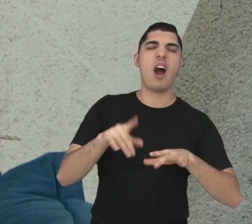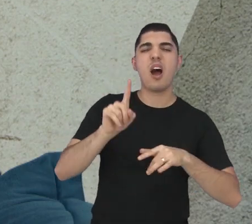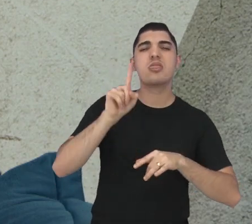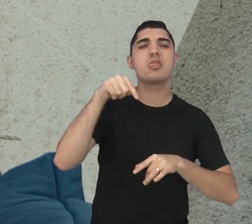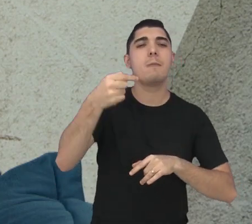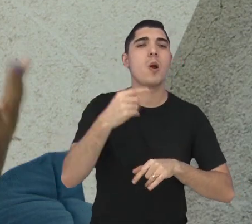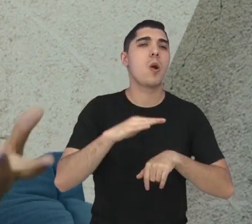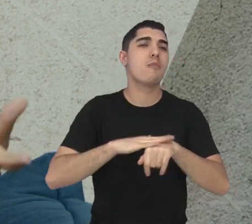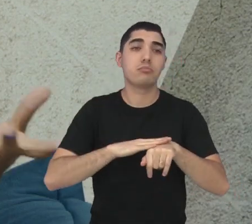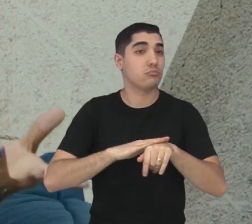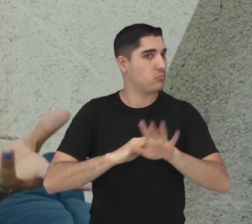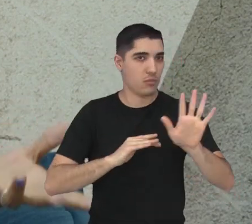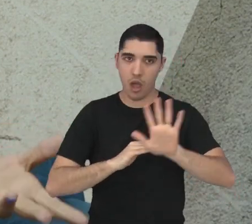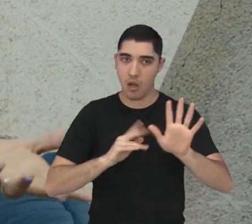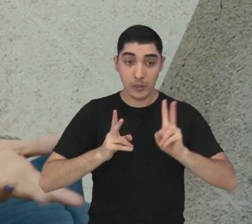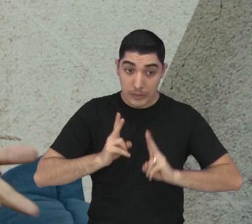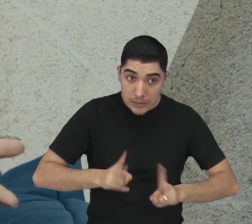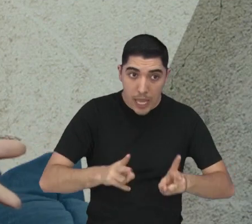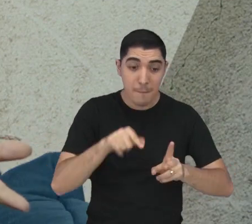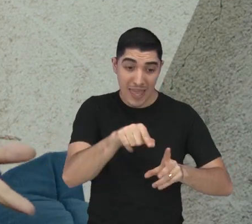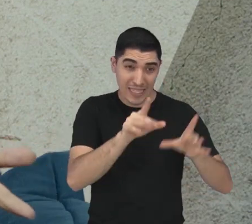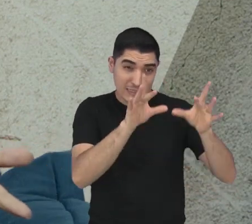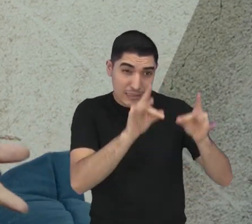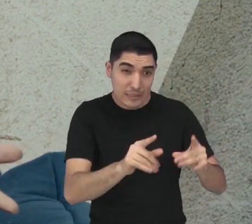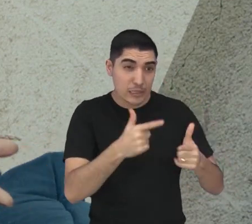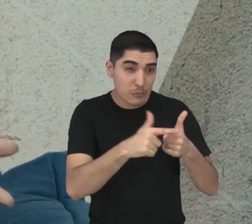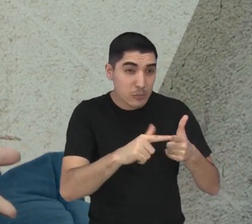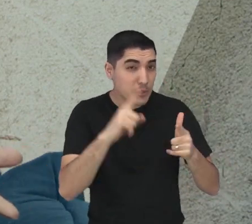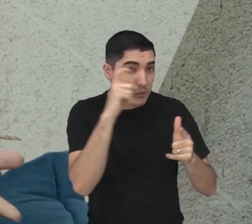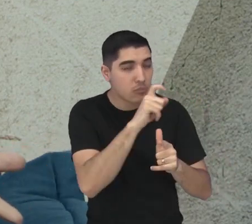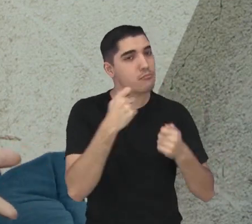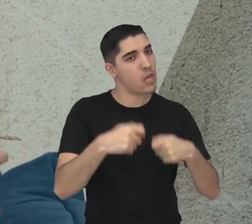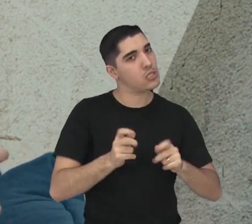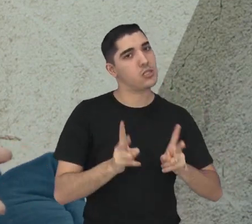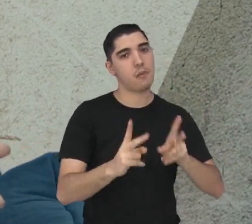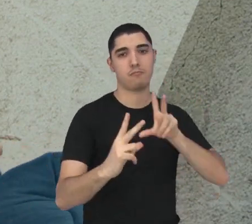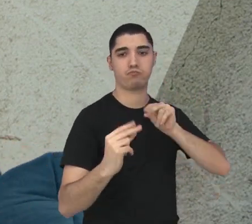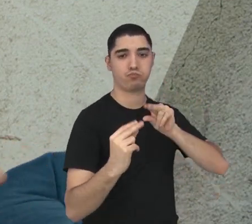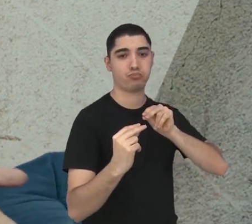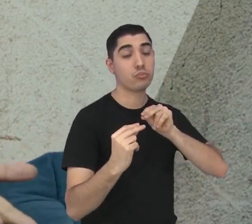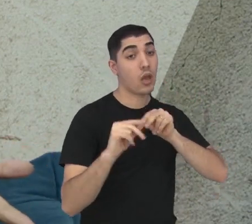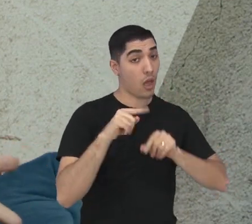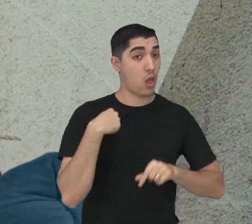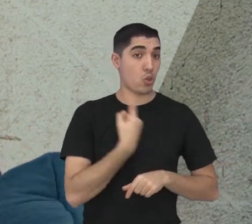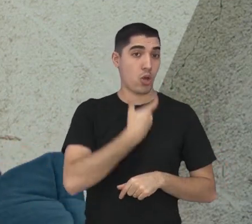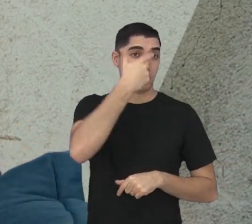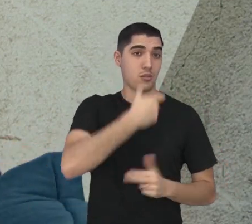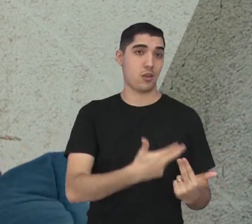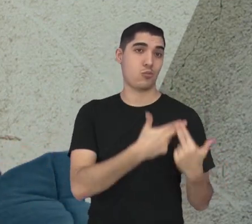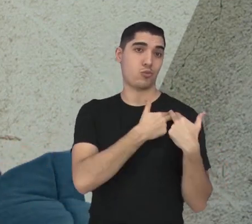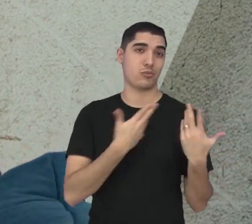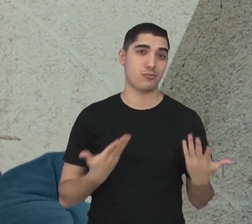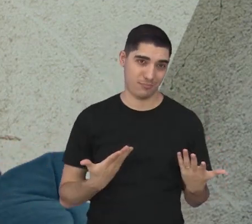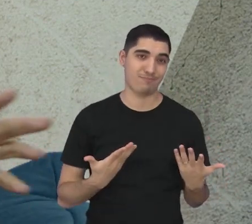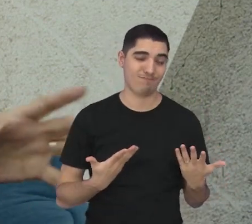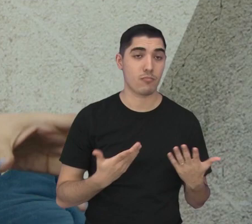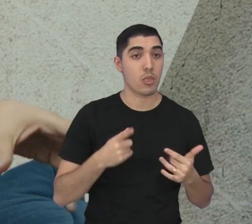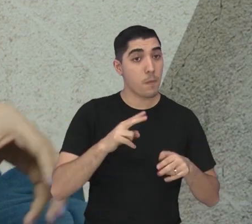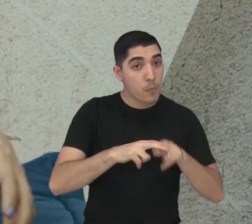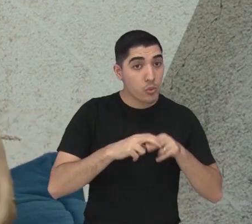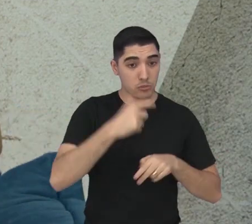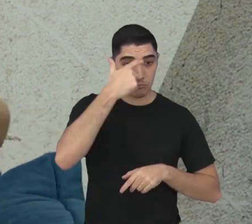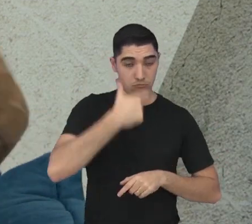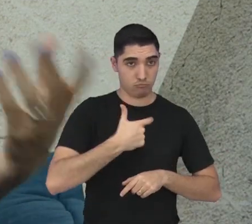não deixar de conversar sobre essas situações que são delicadas e importantes. O nosso trabalho é exatamente esse. Então, de